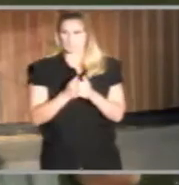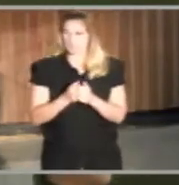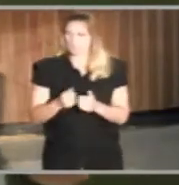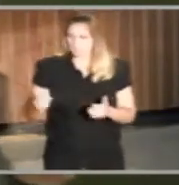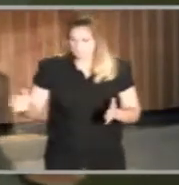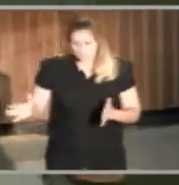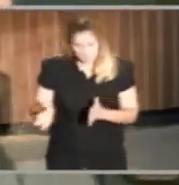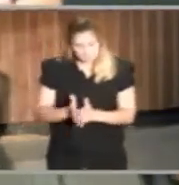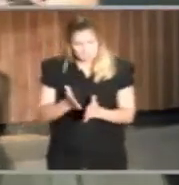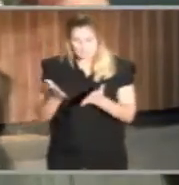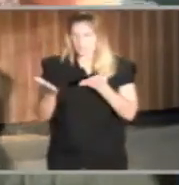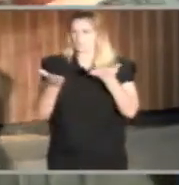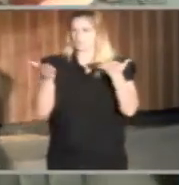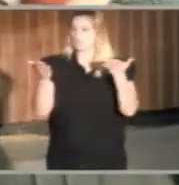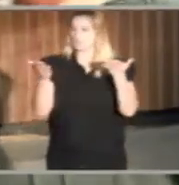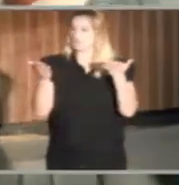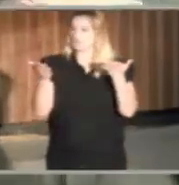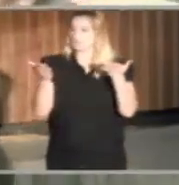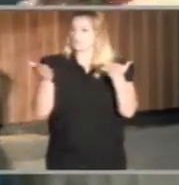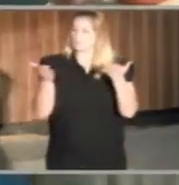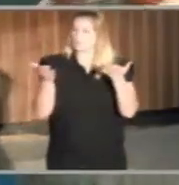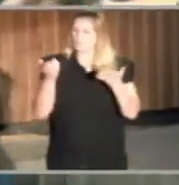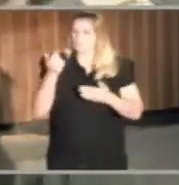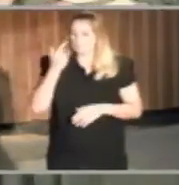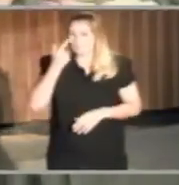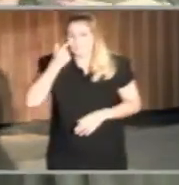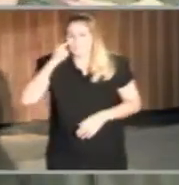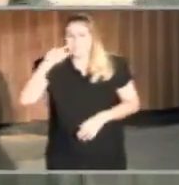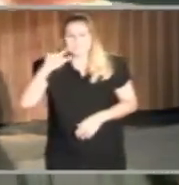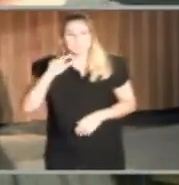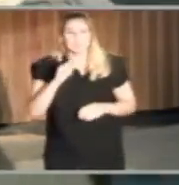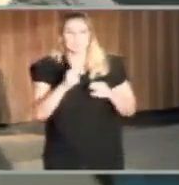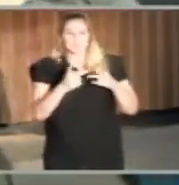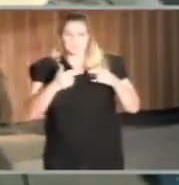Diga: eu descobri uma coisa maravilhosa.